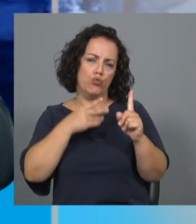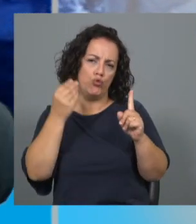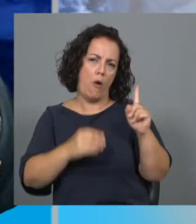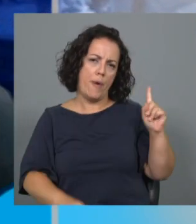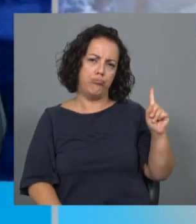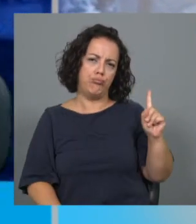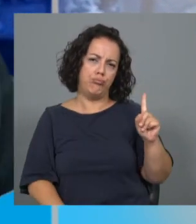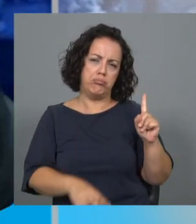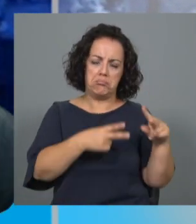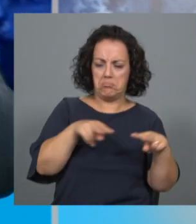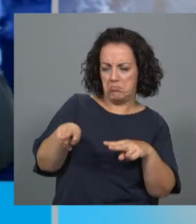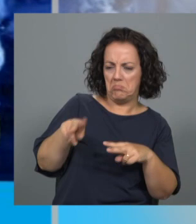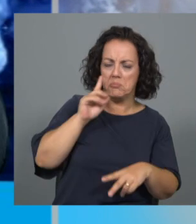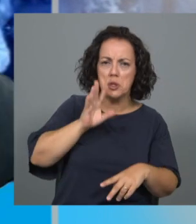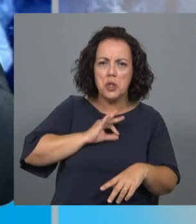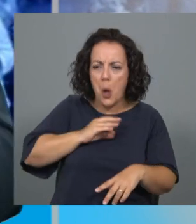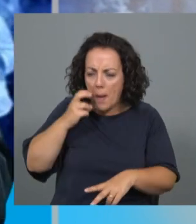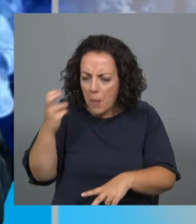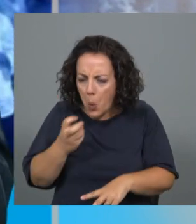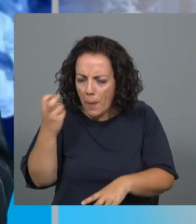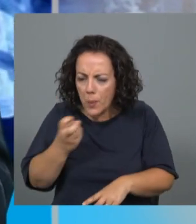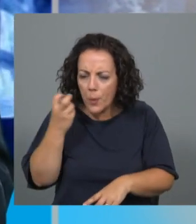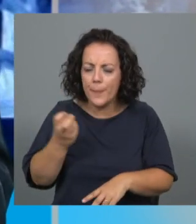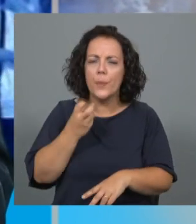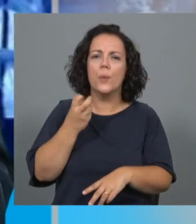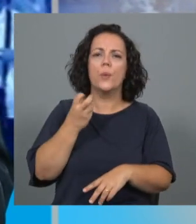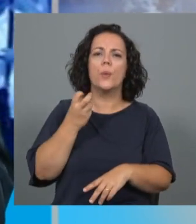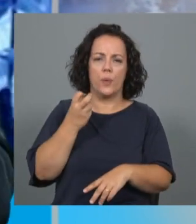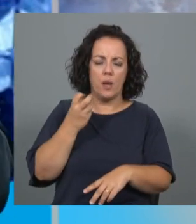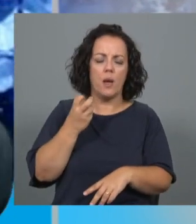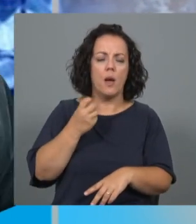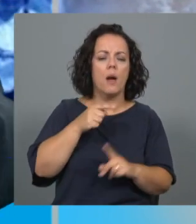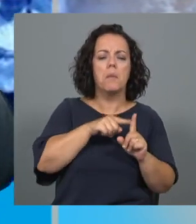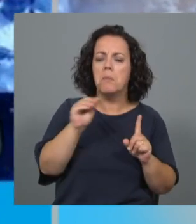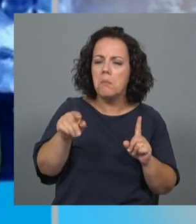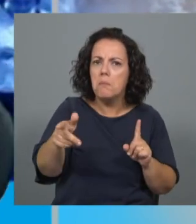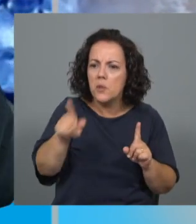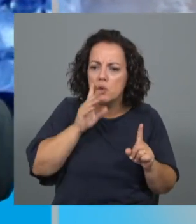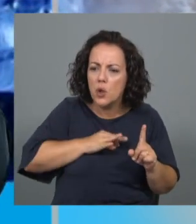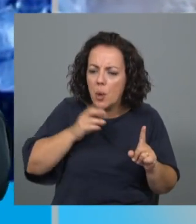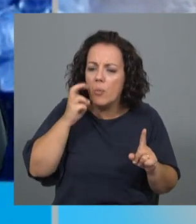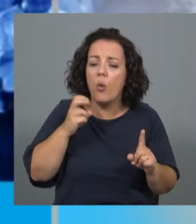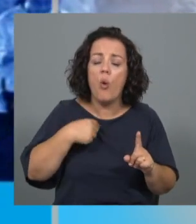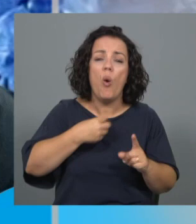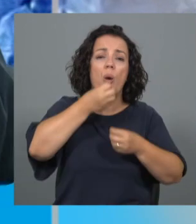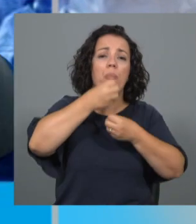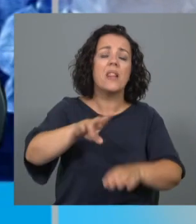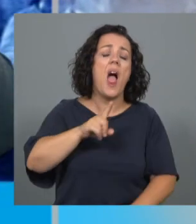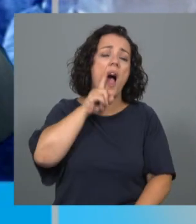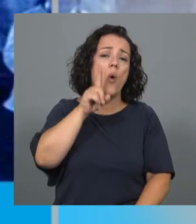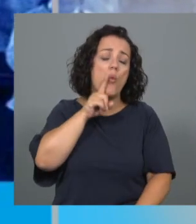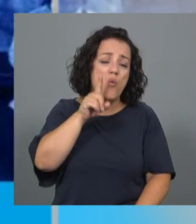jovem e vê a senhora a procurar e diz, o que é que a senhora procura? Eu perdi uma agulha, e